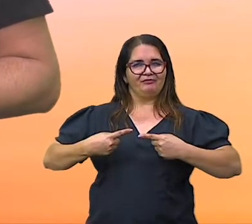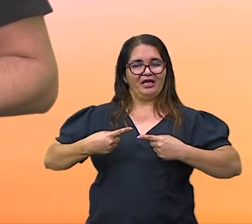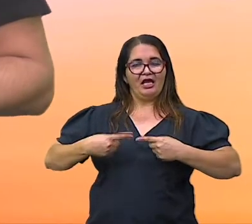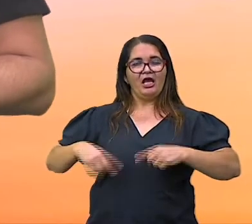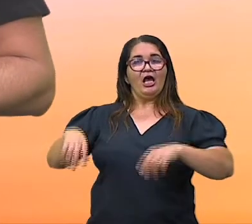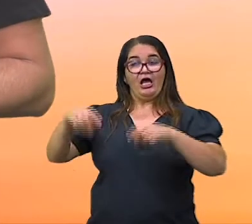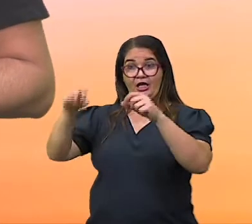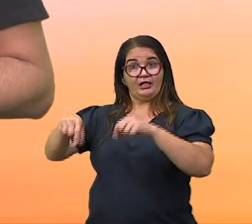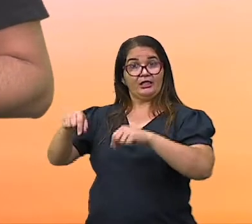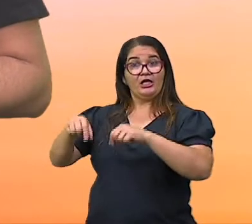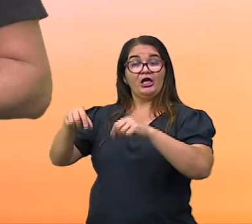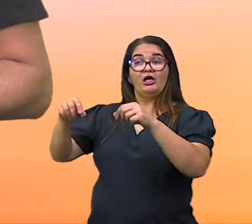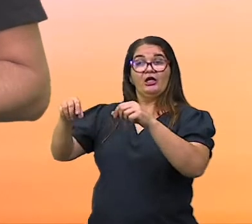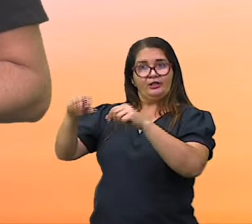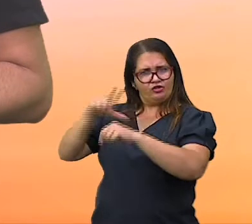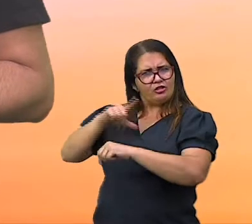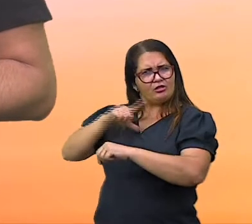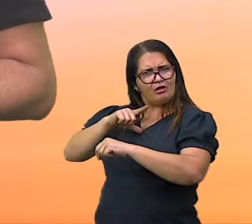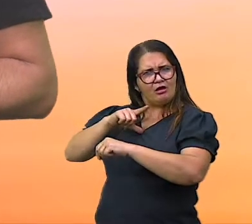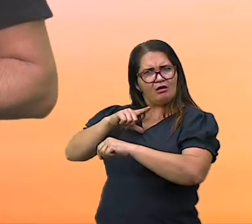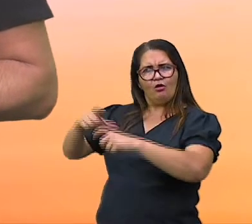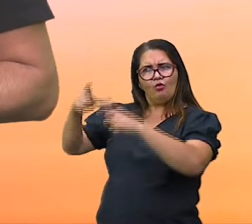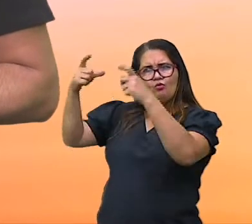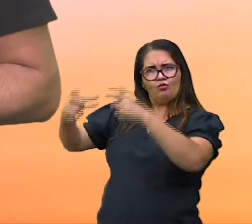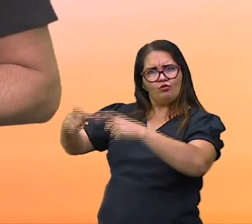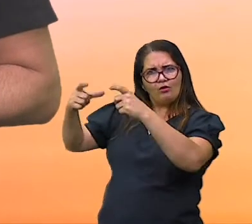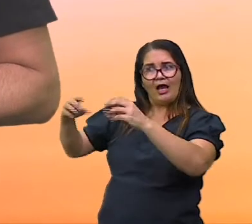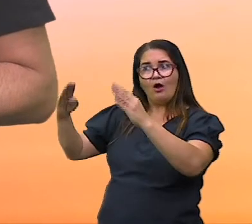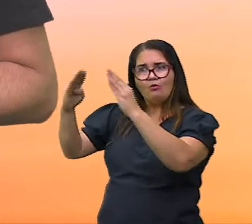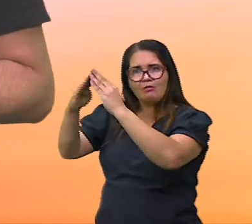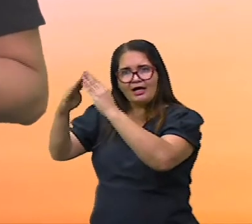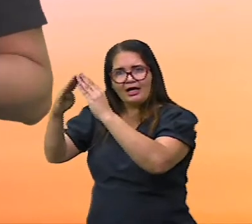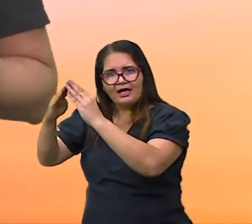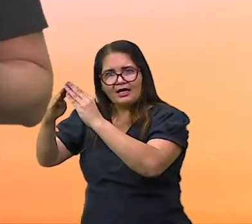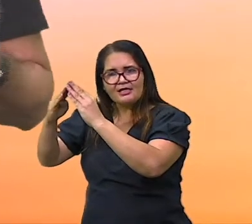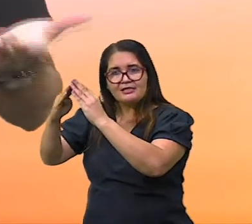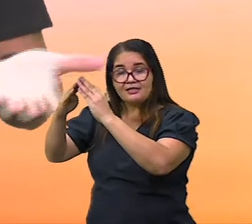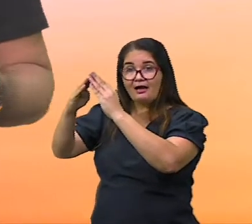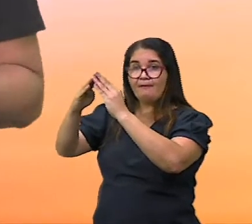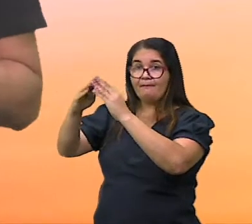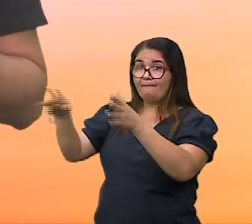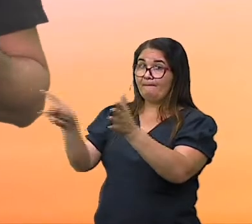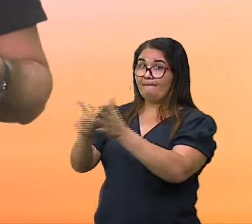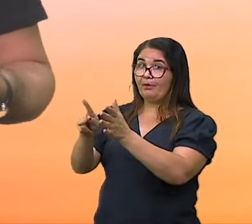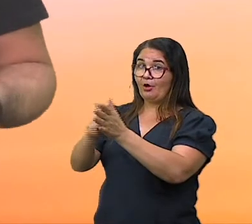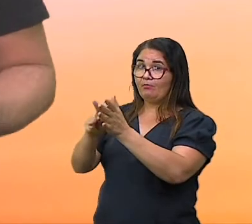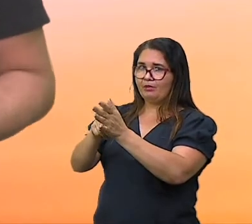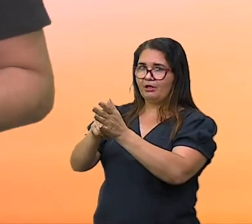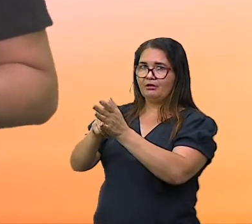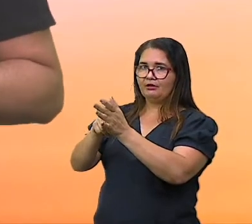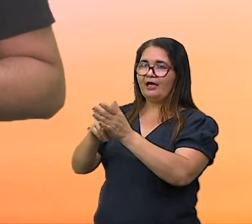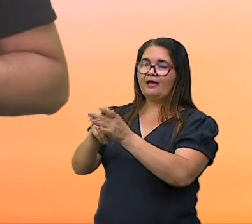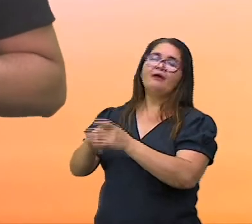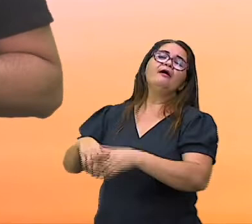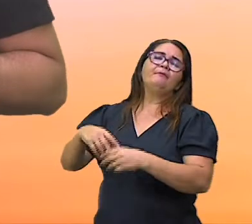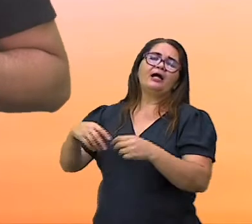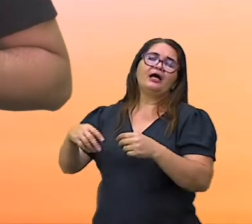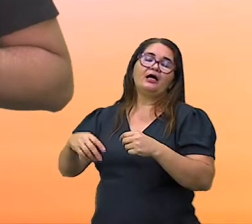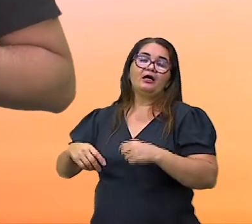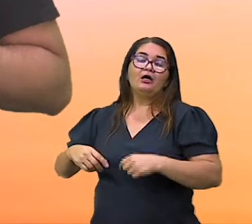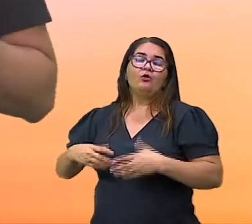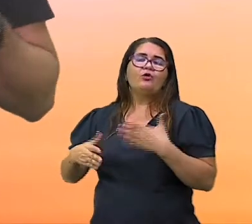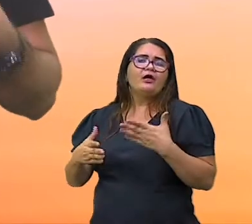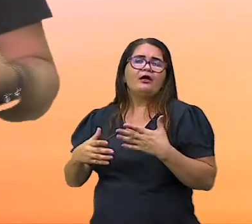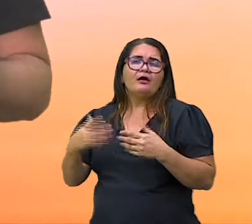As mesmas assembleias que nós temos no Brasil, né? As assembleias legislativas,